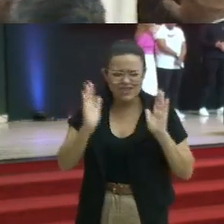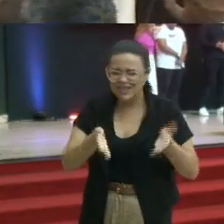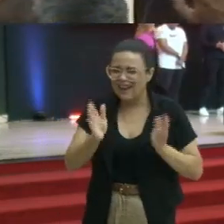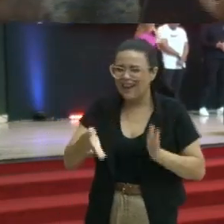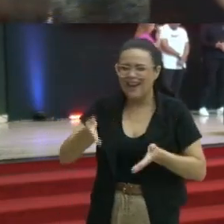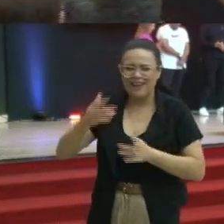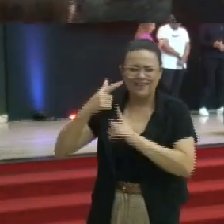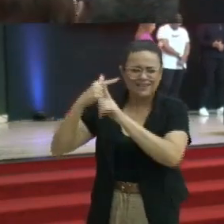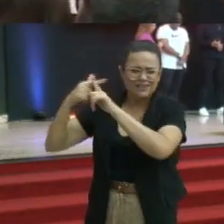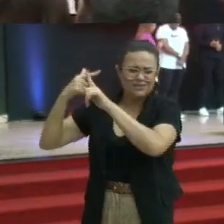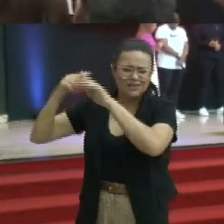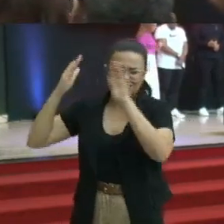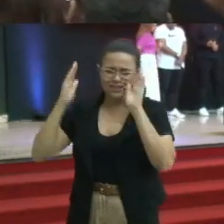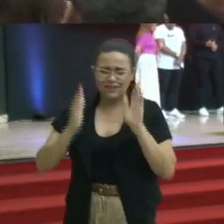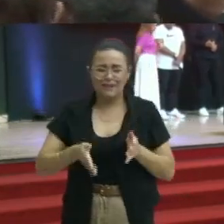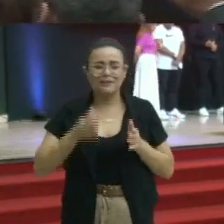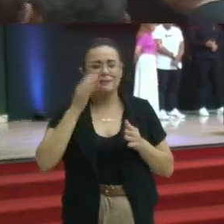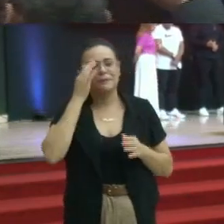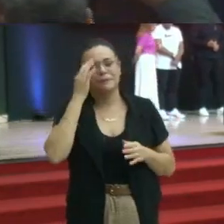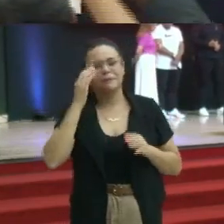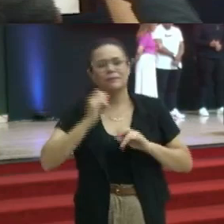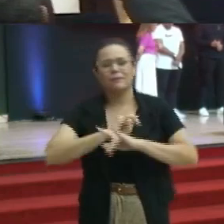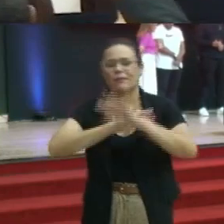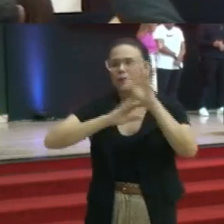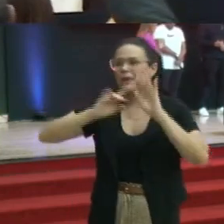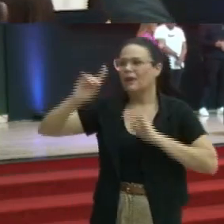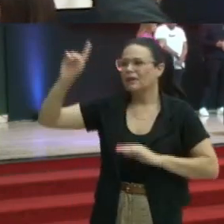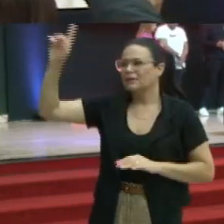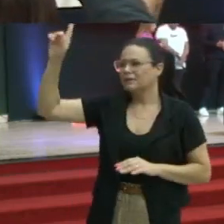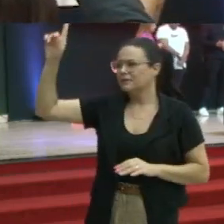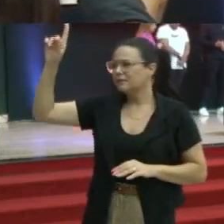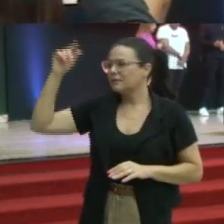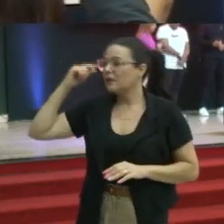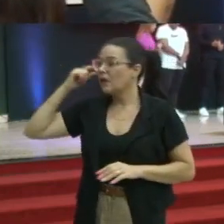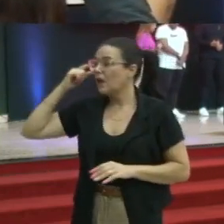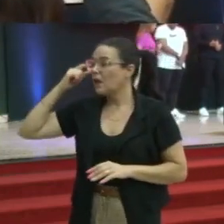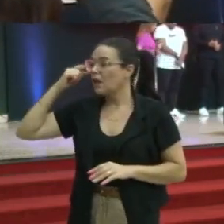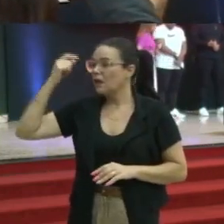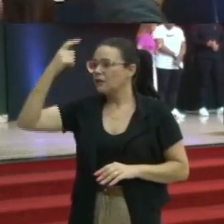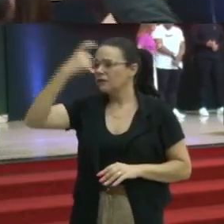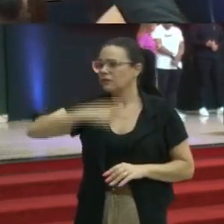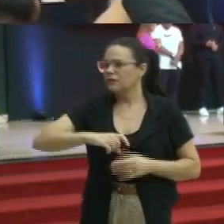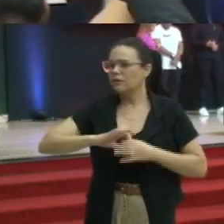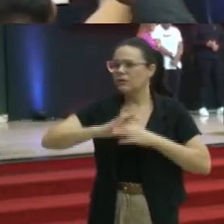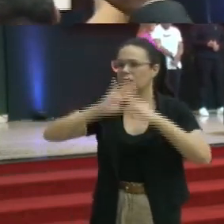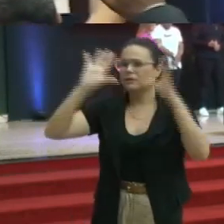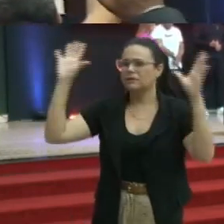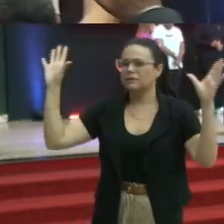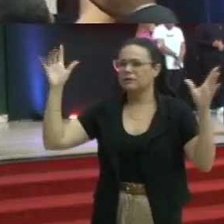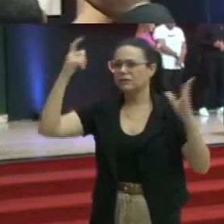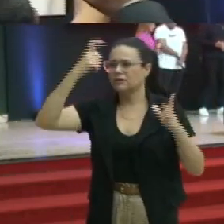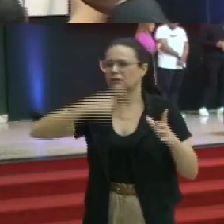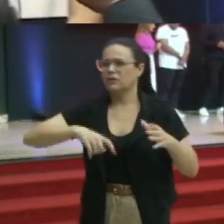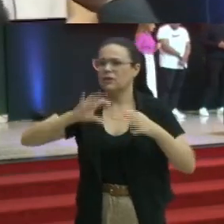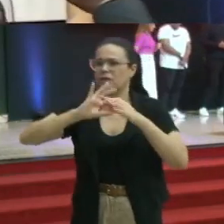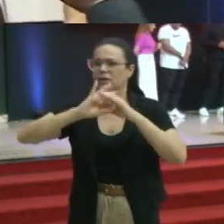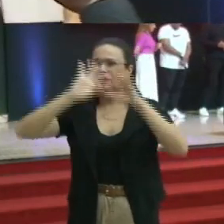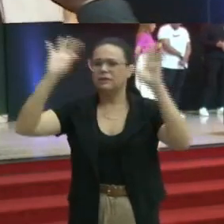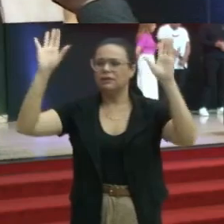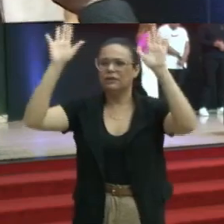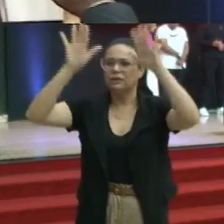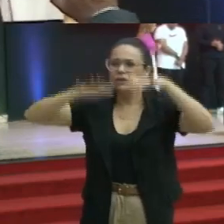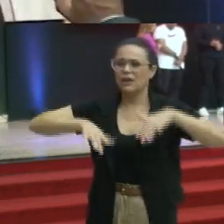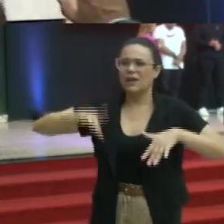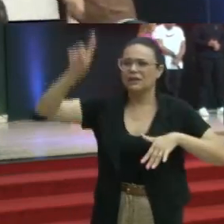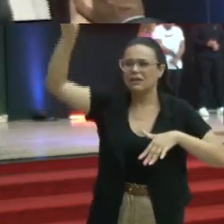está pago, está consumado. Eu sou livre. Eu sou livre para adorar. Eu